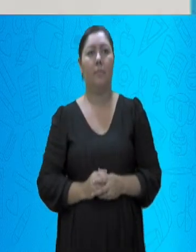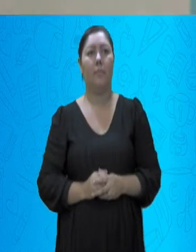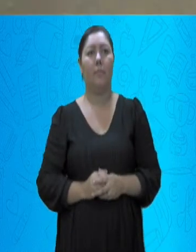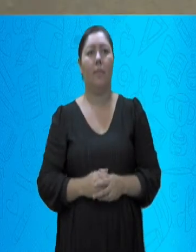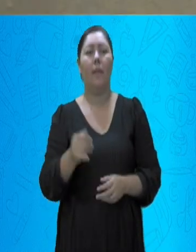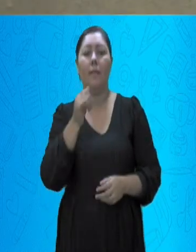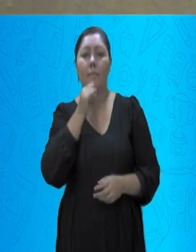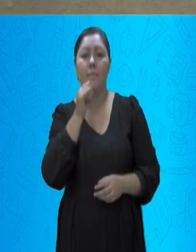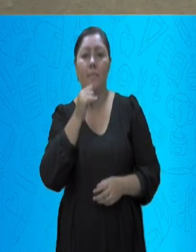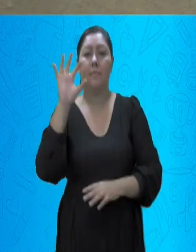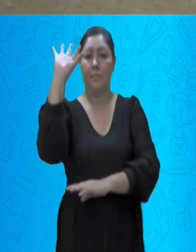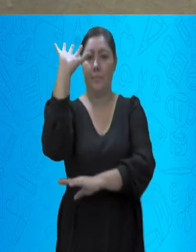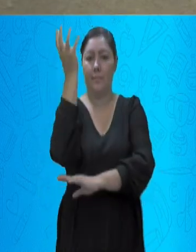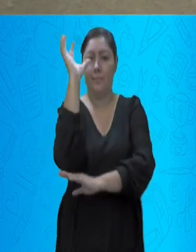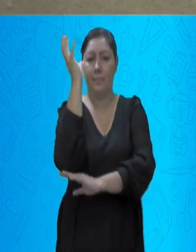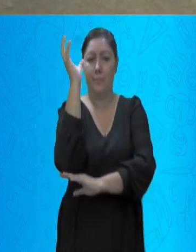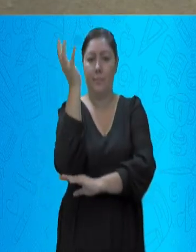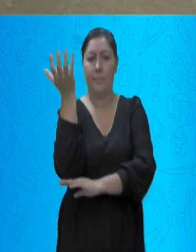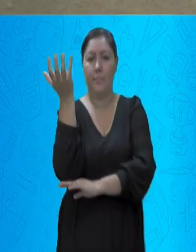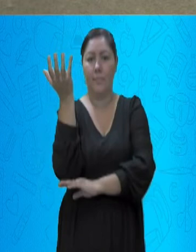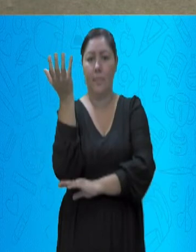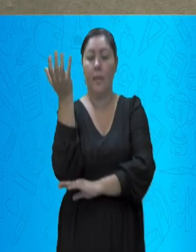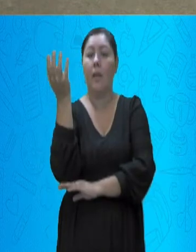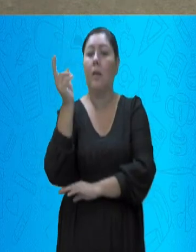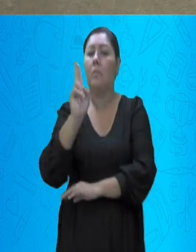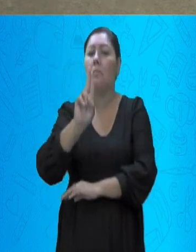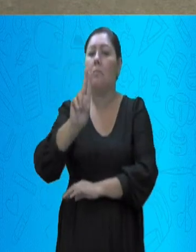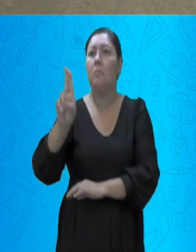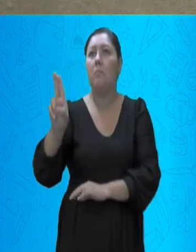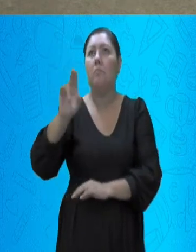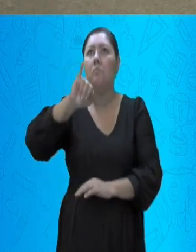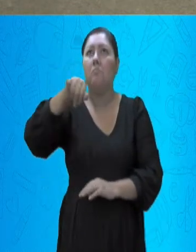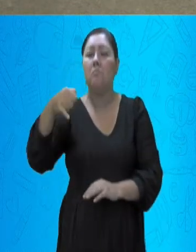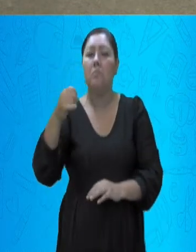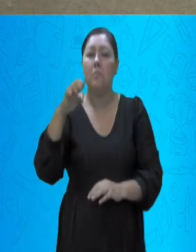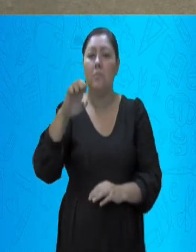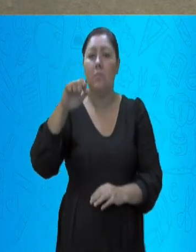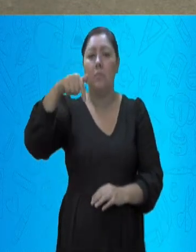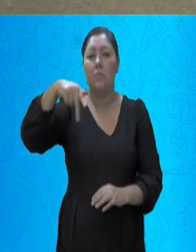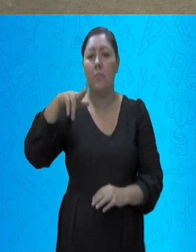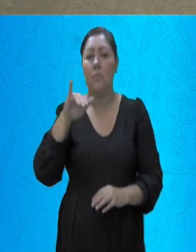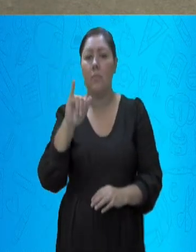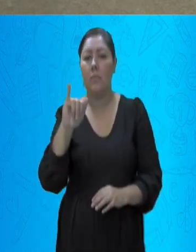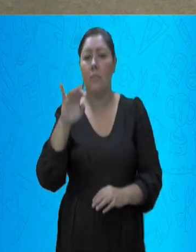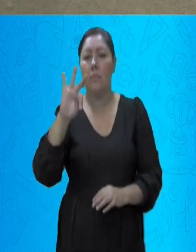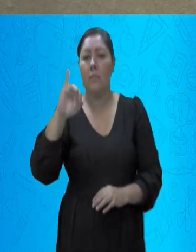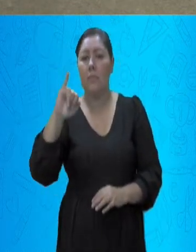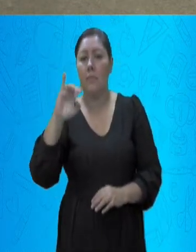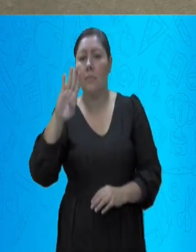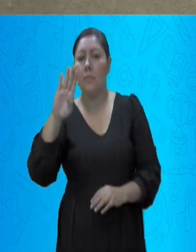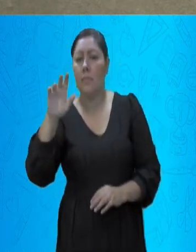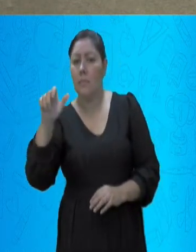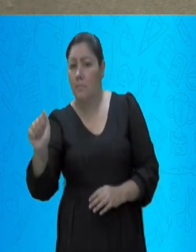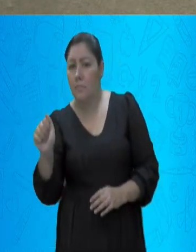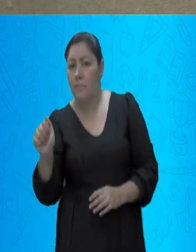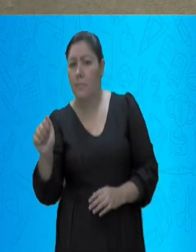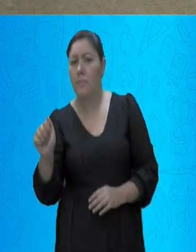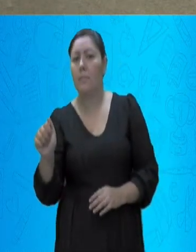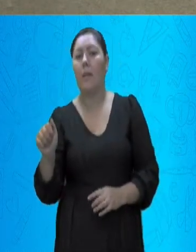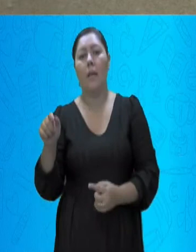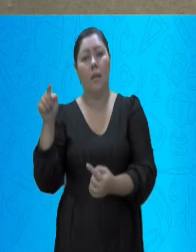é o nome de uma árvore. Quando eu dou um nome, ele é próprio, mas árvore, eu estou falando de qualquer